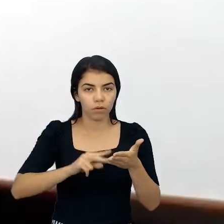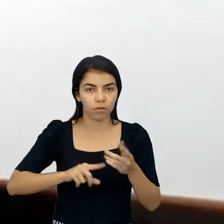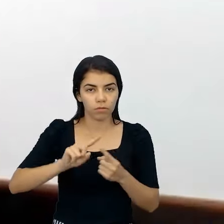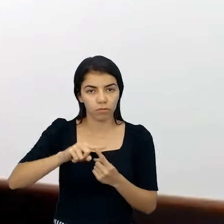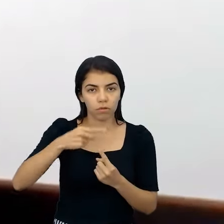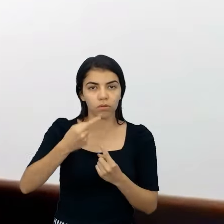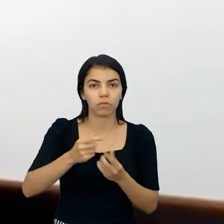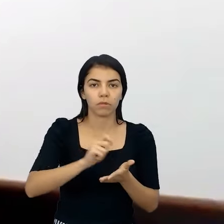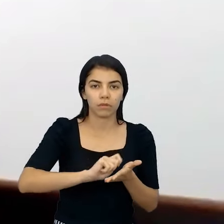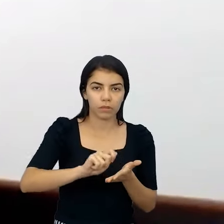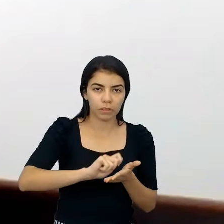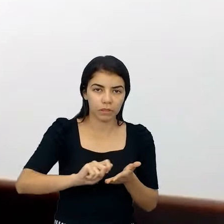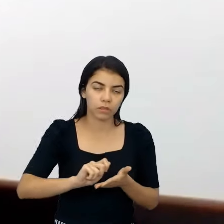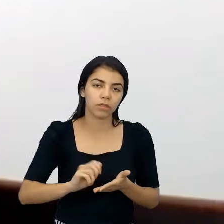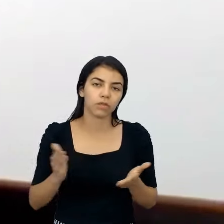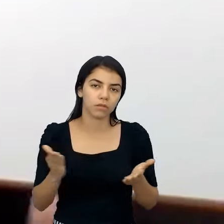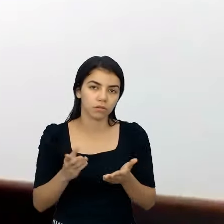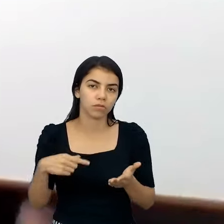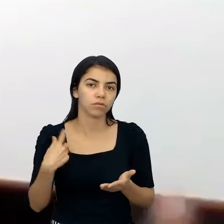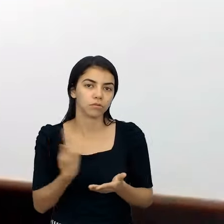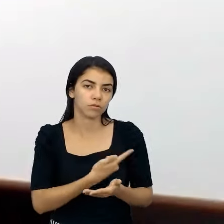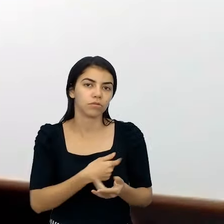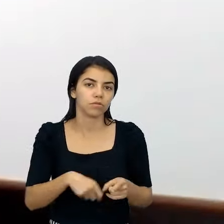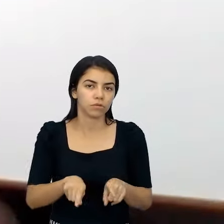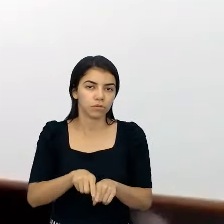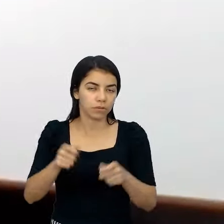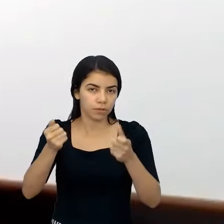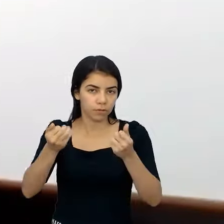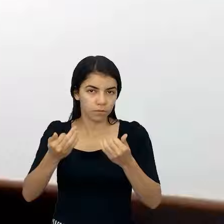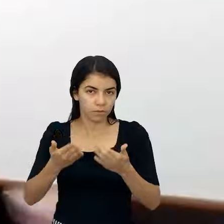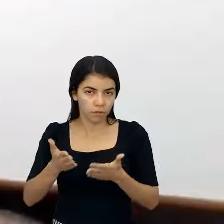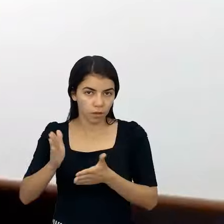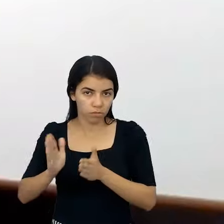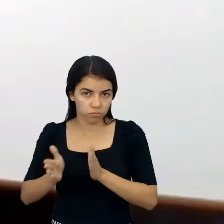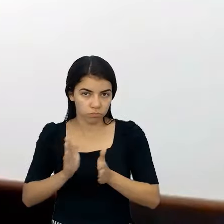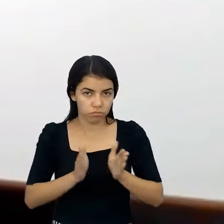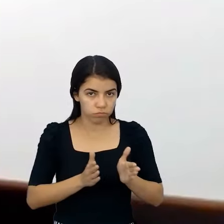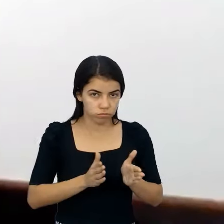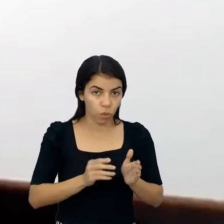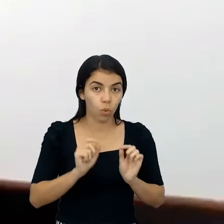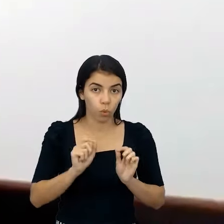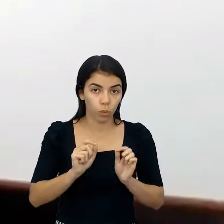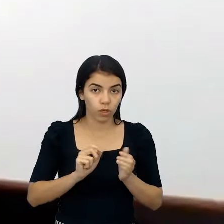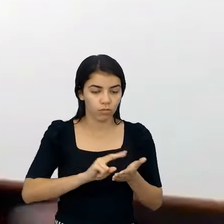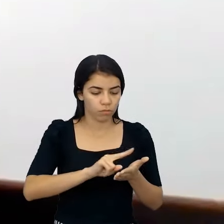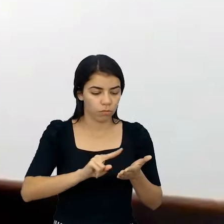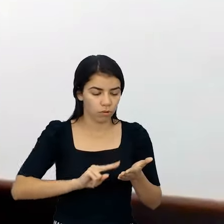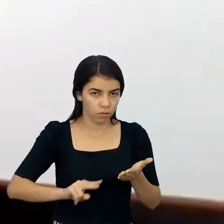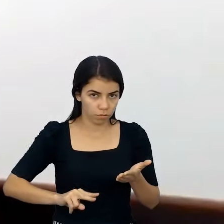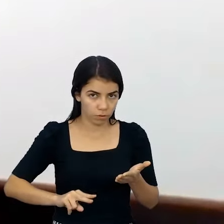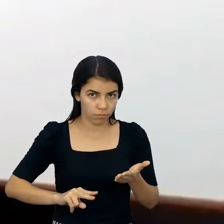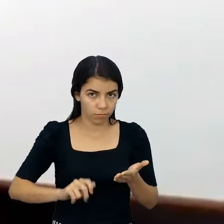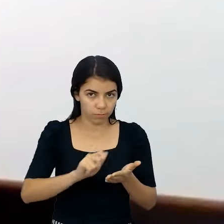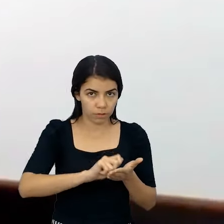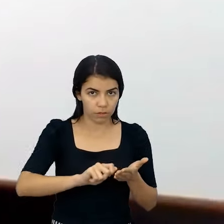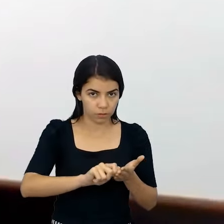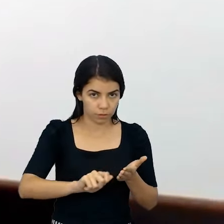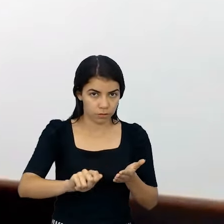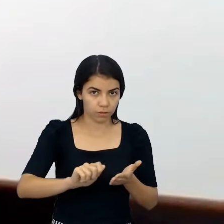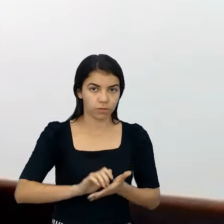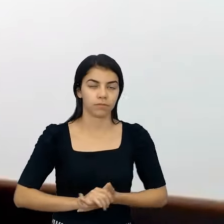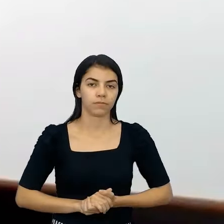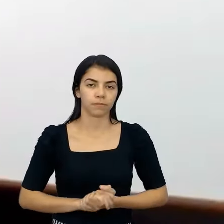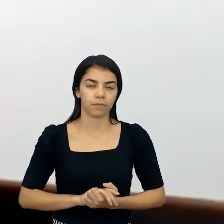a escrita, e hoje nós vamos falar dessas dois componentes, né, leitura e dois eixos, né, a leitura e